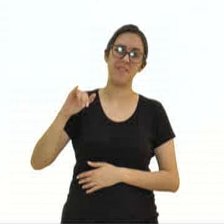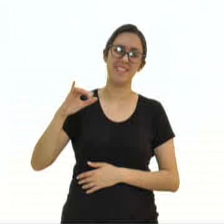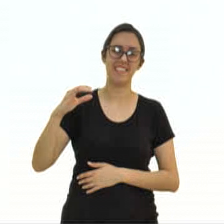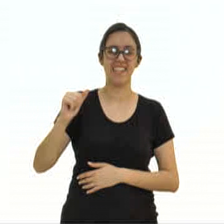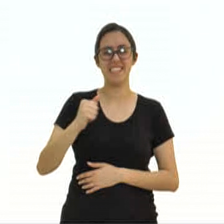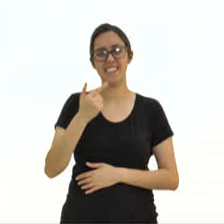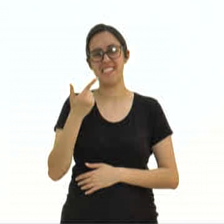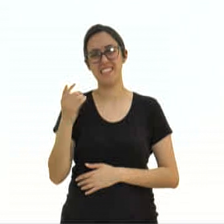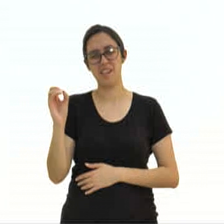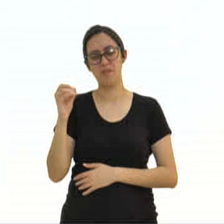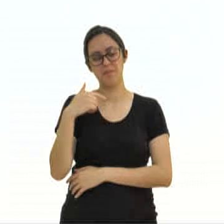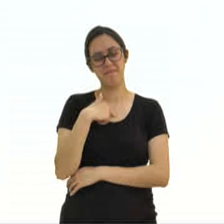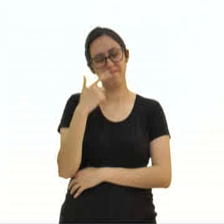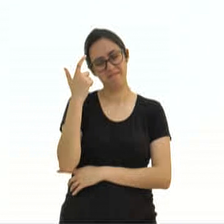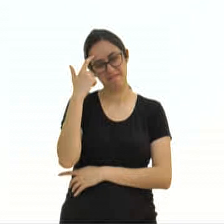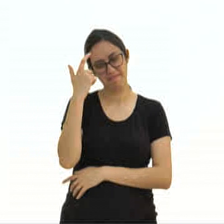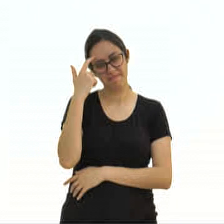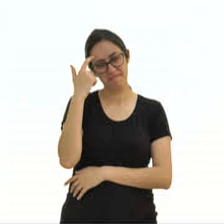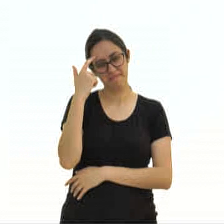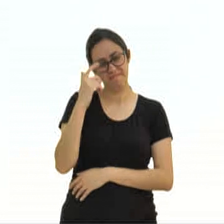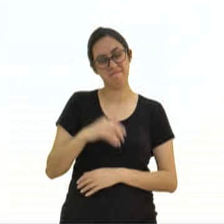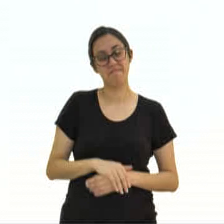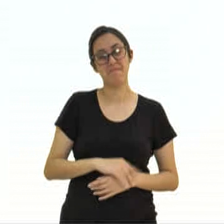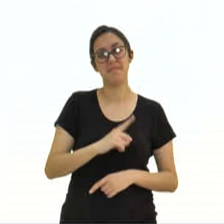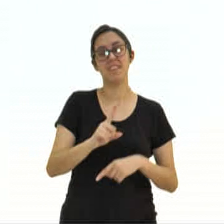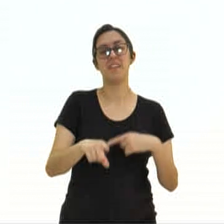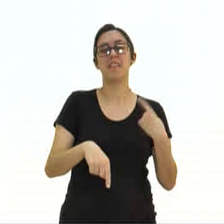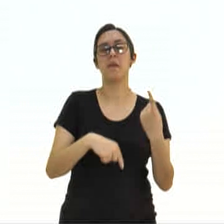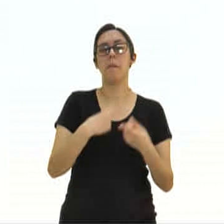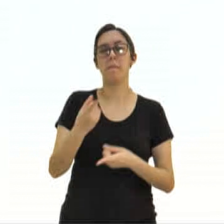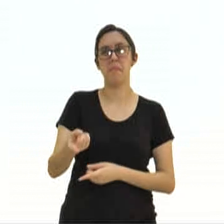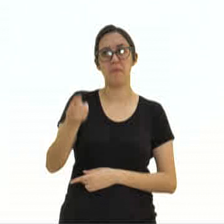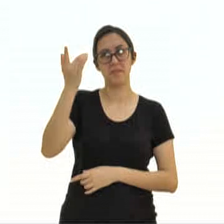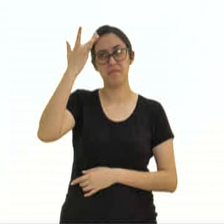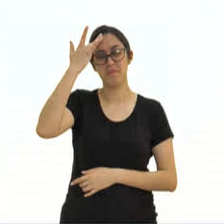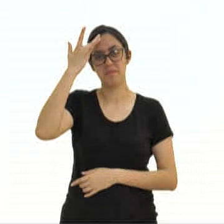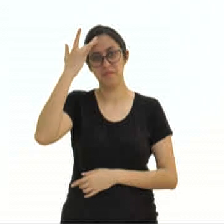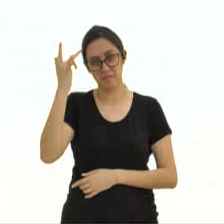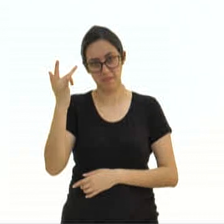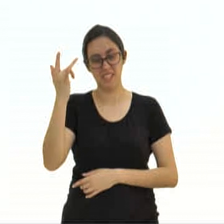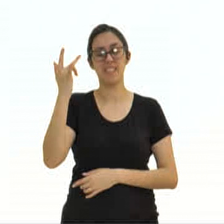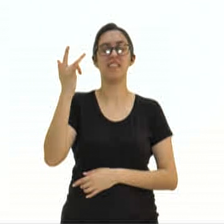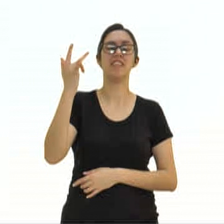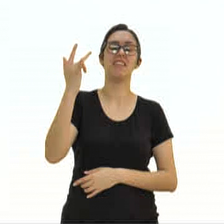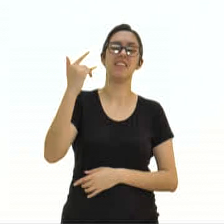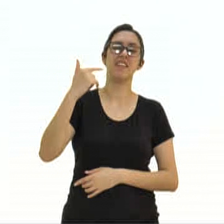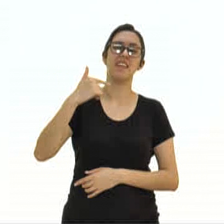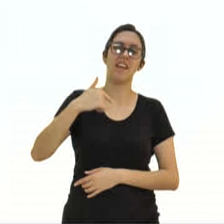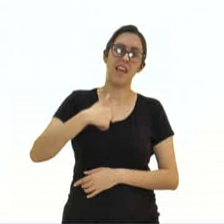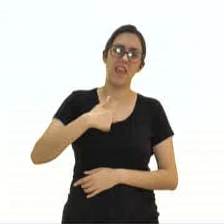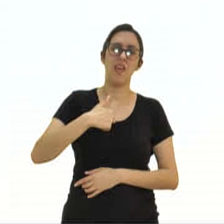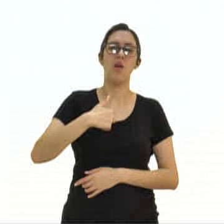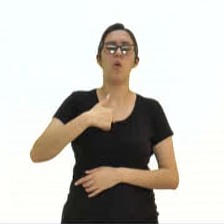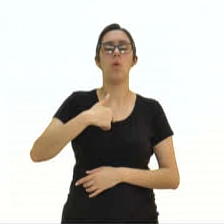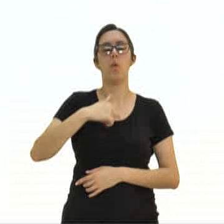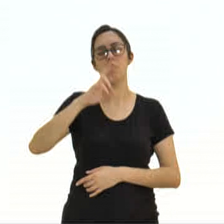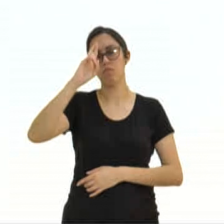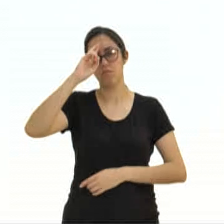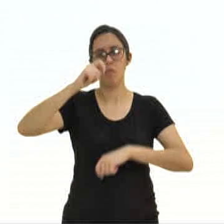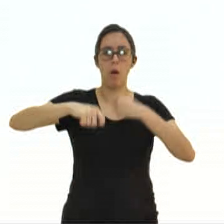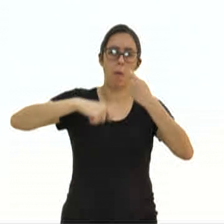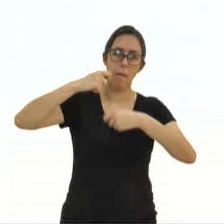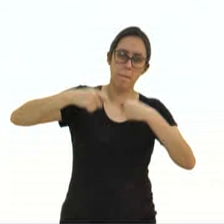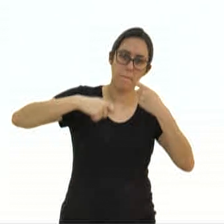17 anos. Na manhã seguinte, ao almoço, falei da missa do galo e da gente que estava na